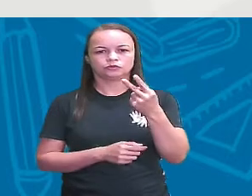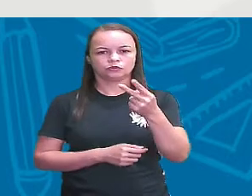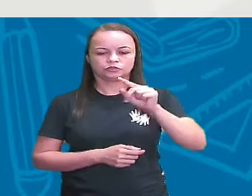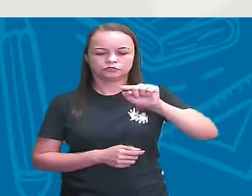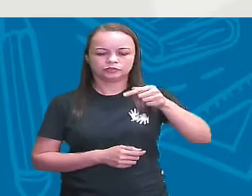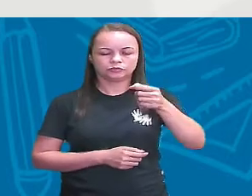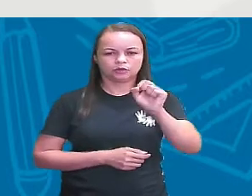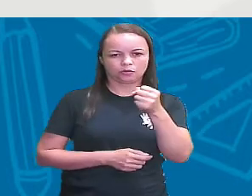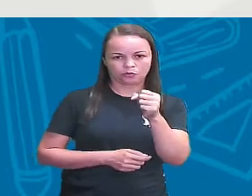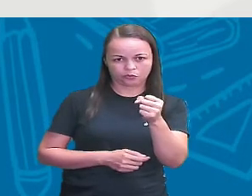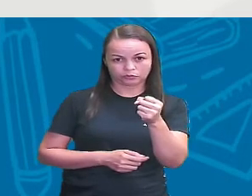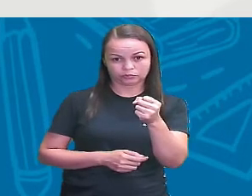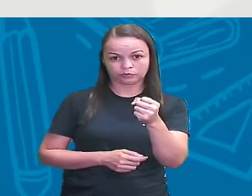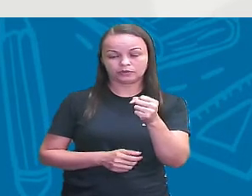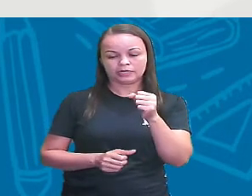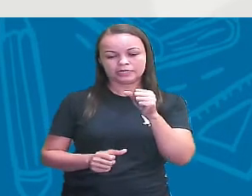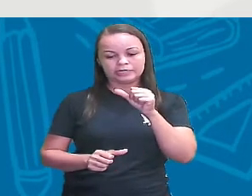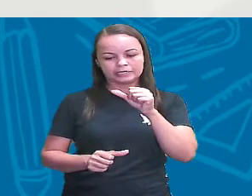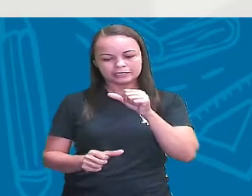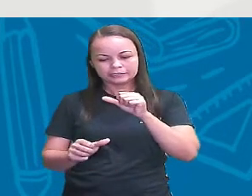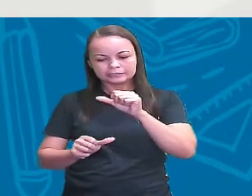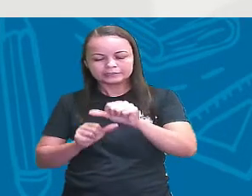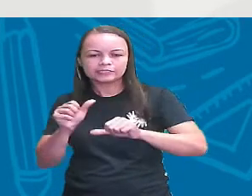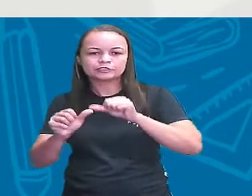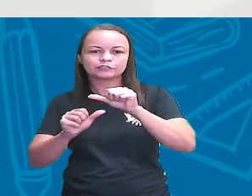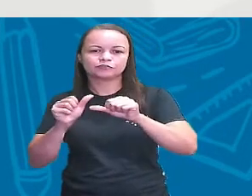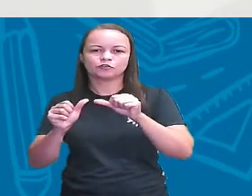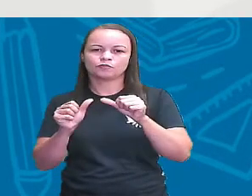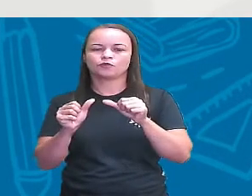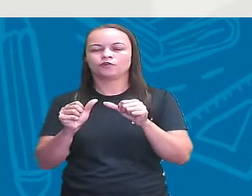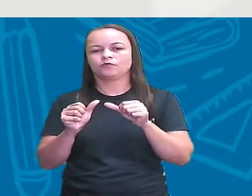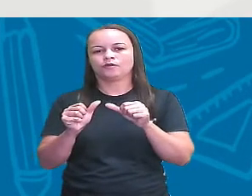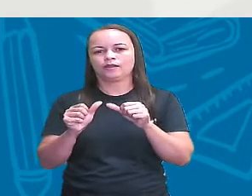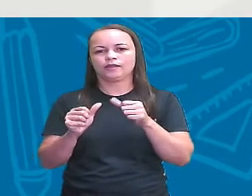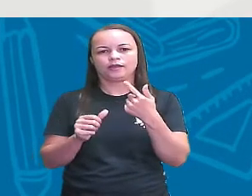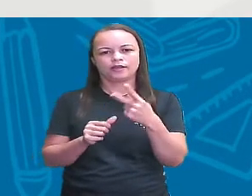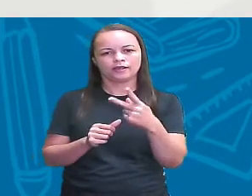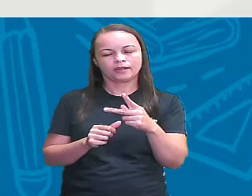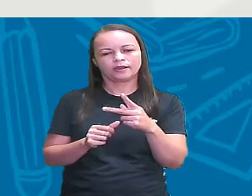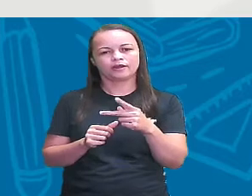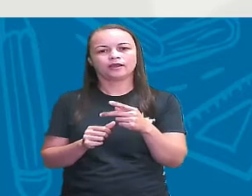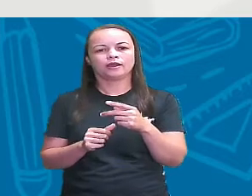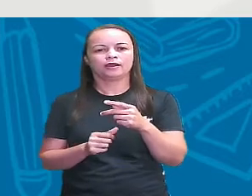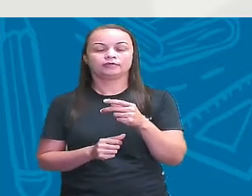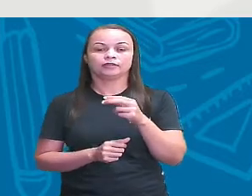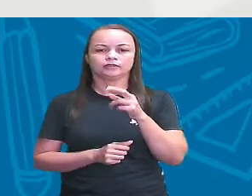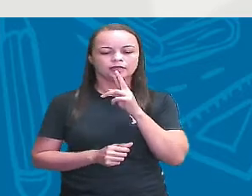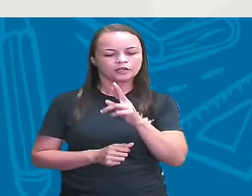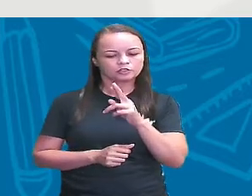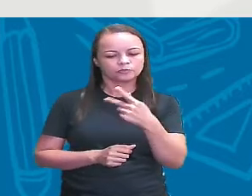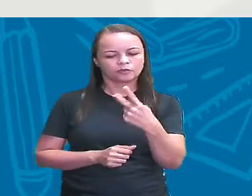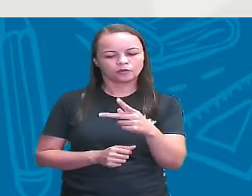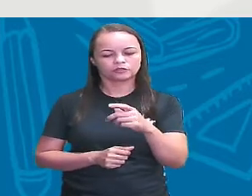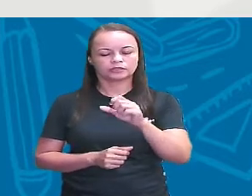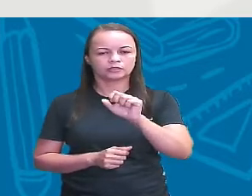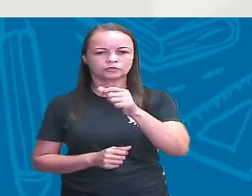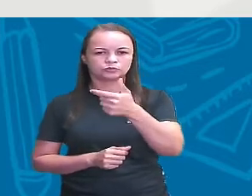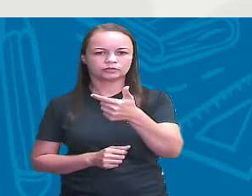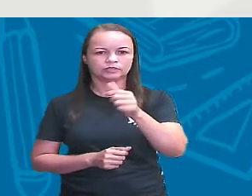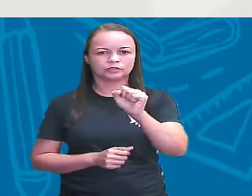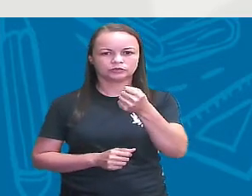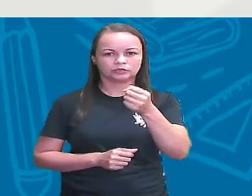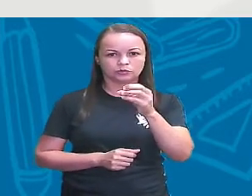2,8 metros e fizemos a transformação para dar esse resultado em